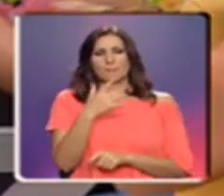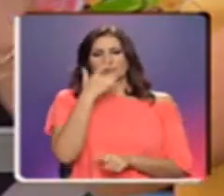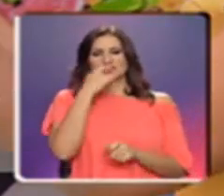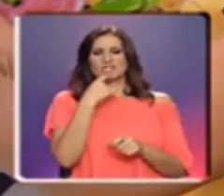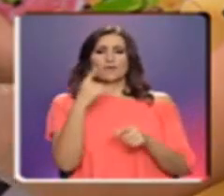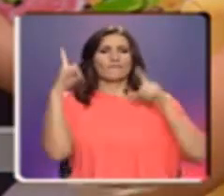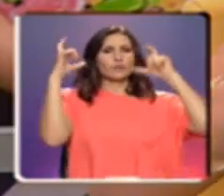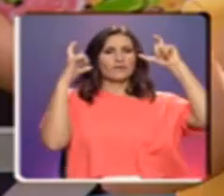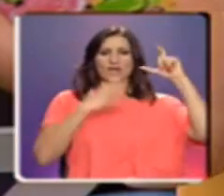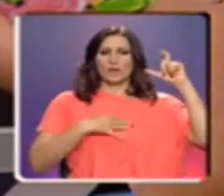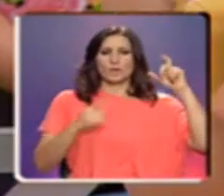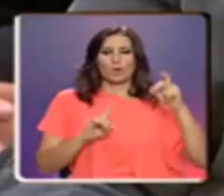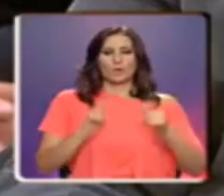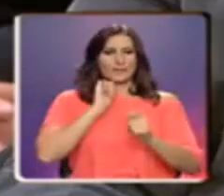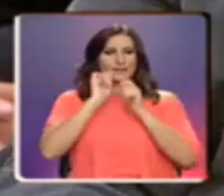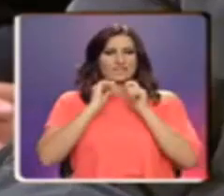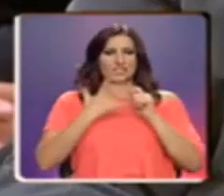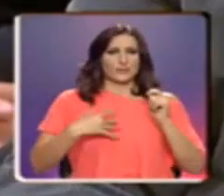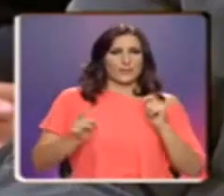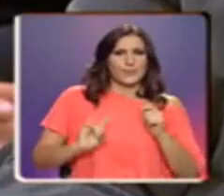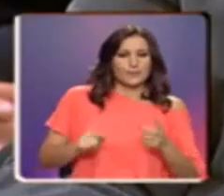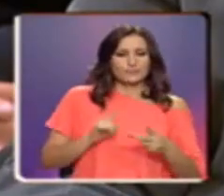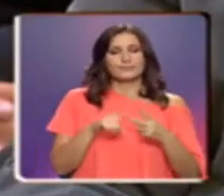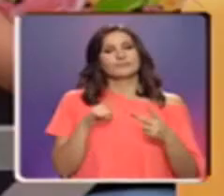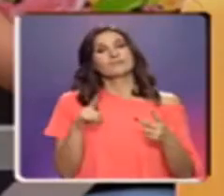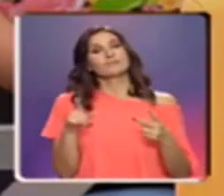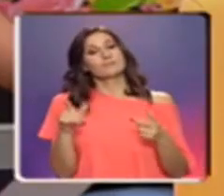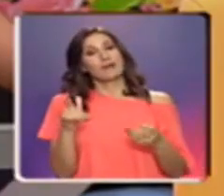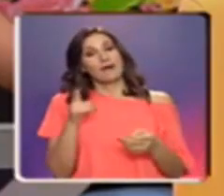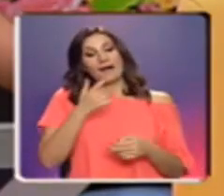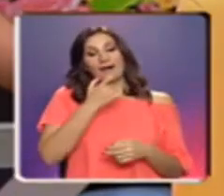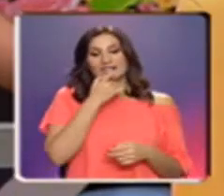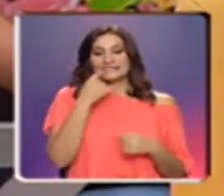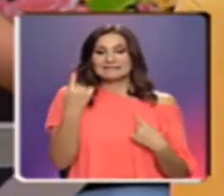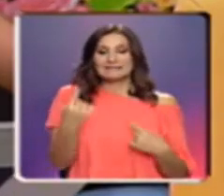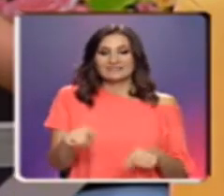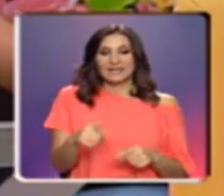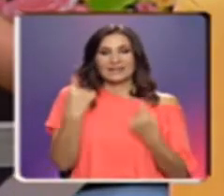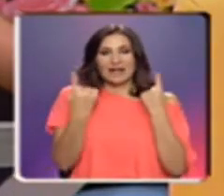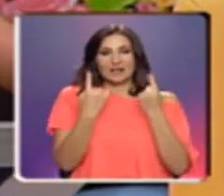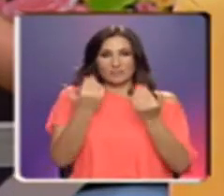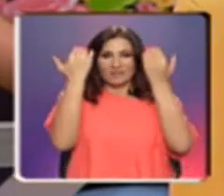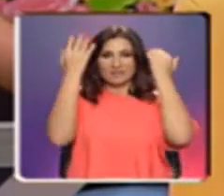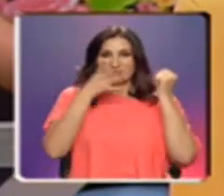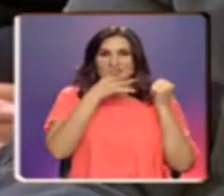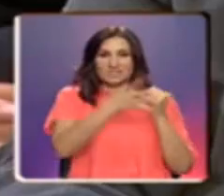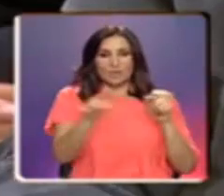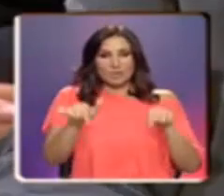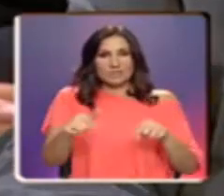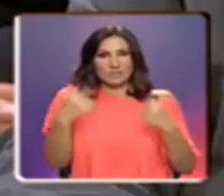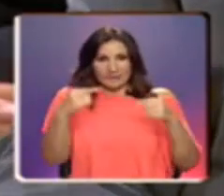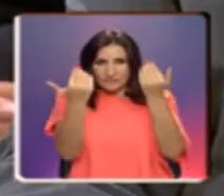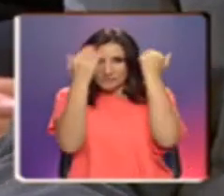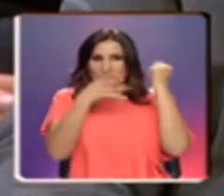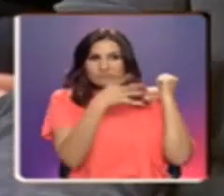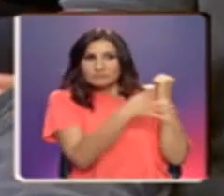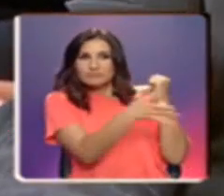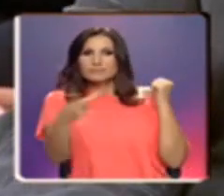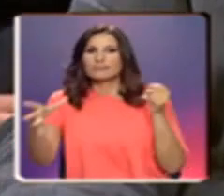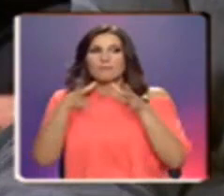produções fotográficas, nem de entrevistas e que só o faz quando tem algum recado para dar. Tem algum hoje? Não.